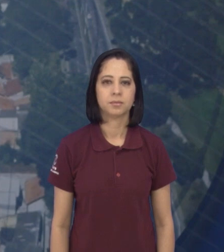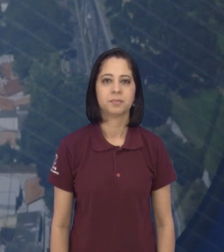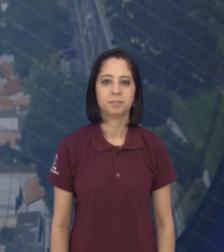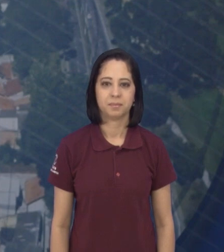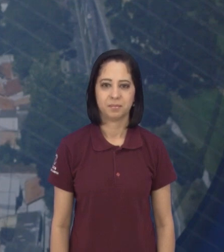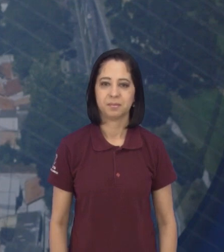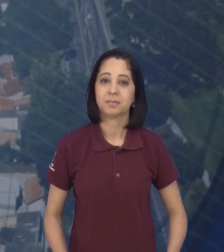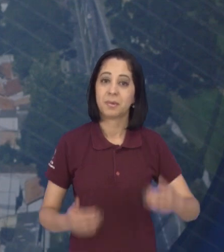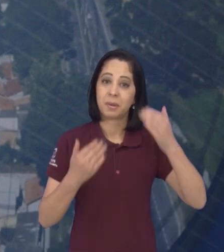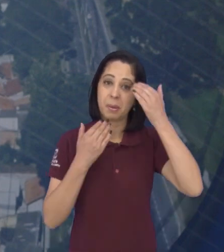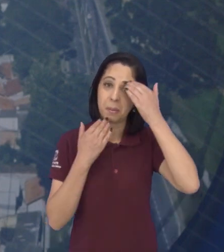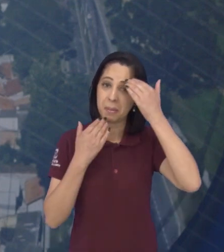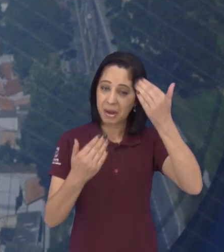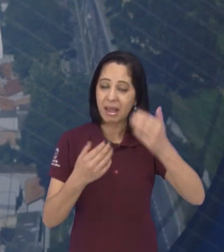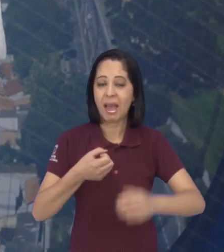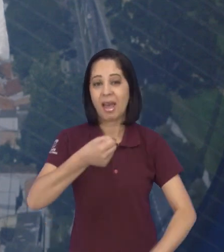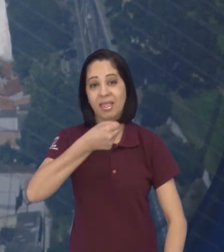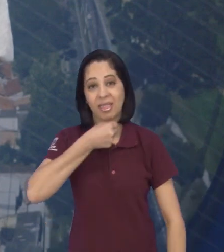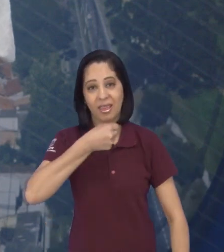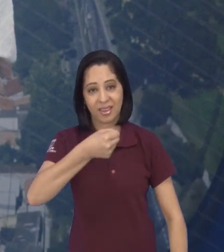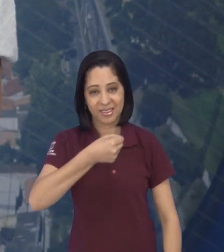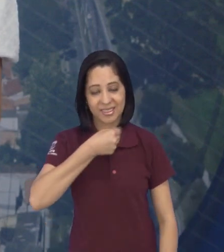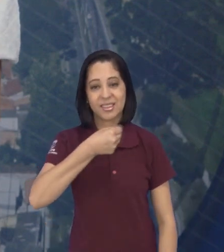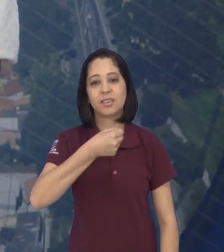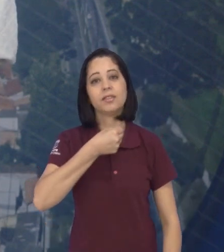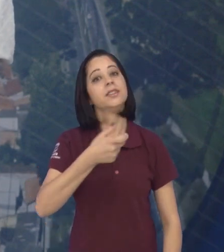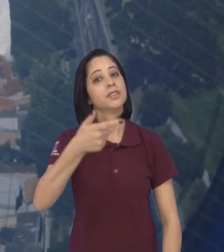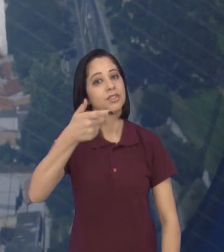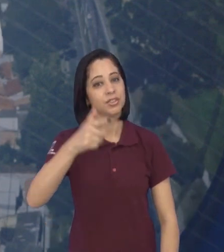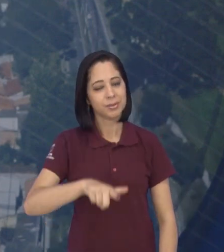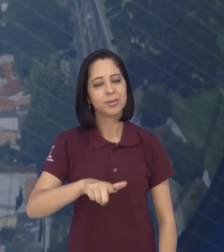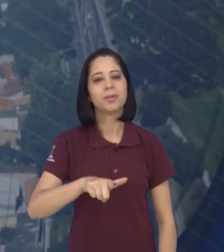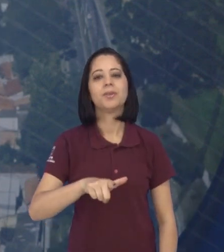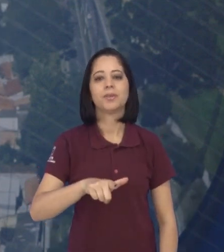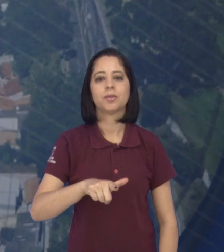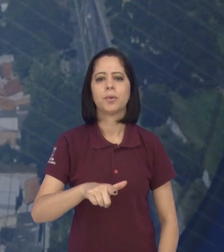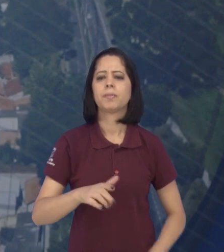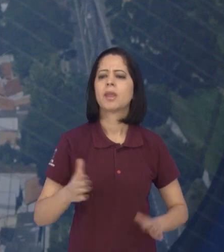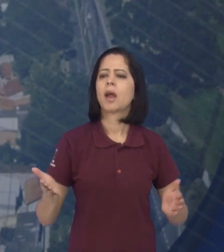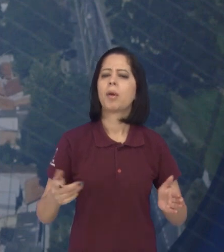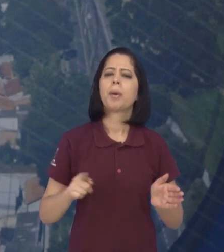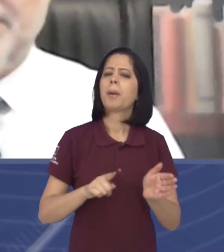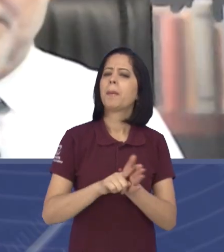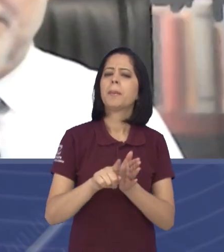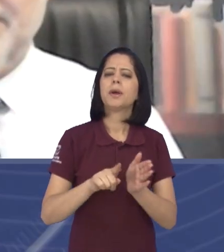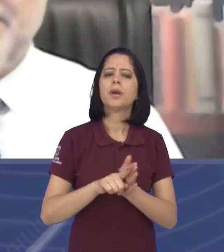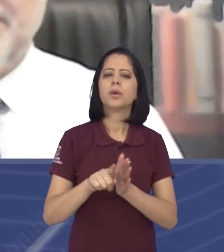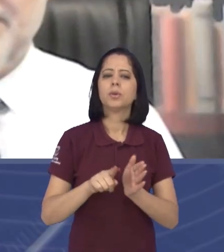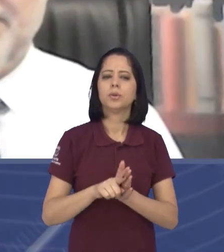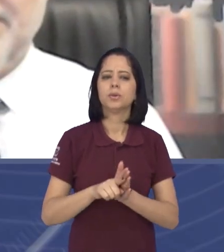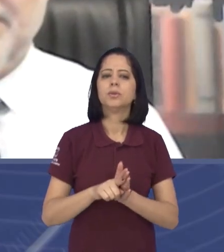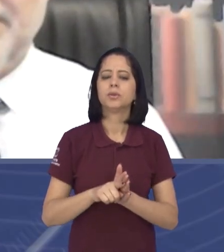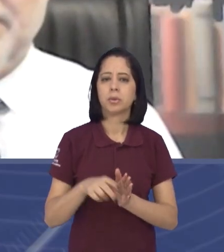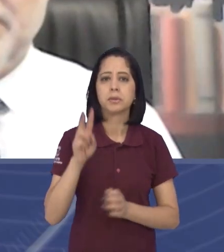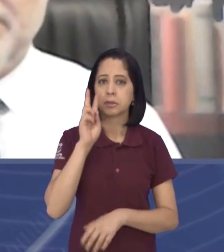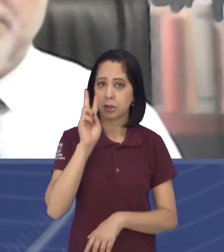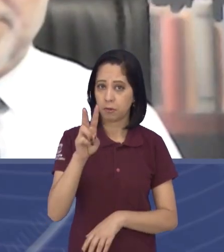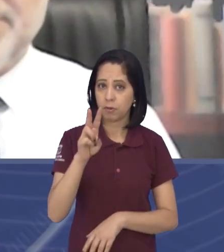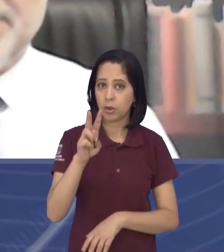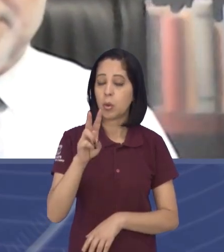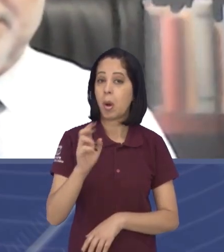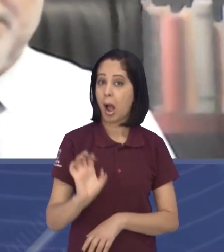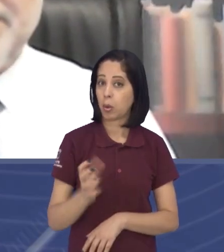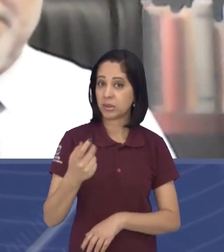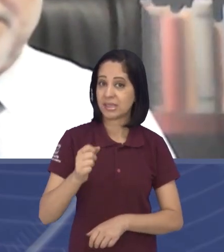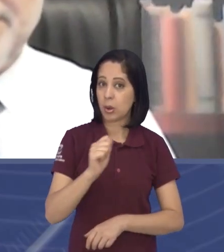então, obrigada, Tami, por participar com a gente aqui mais uma vez. Eduardo, então, tá aí, né, o que a gente viu do